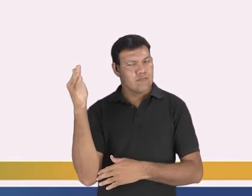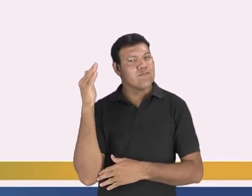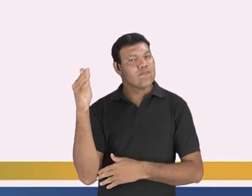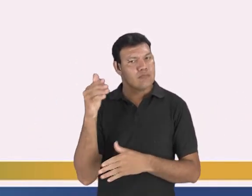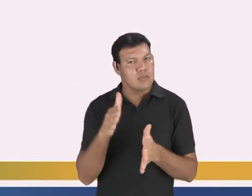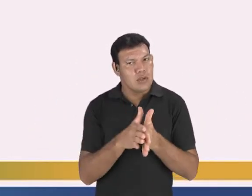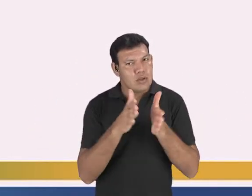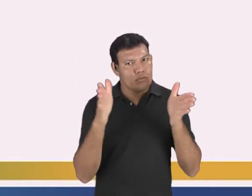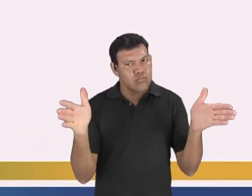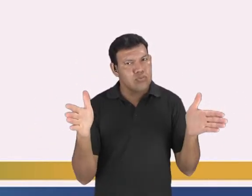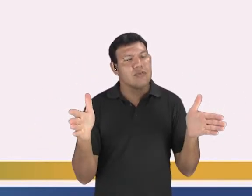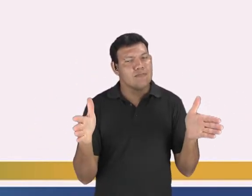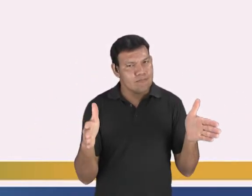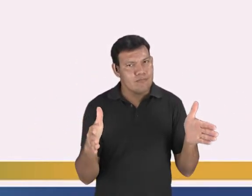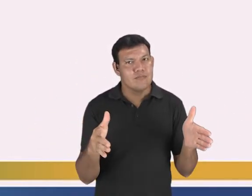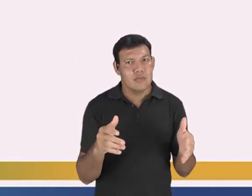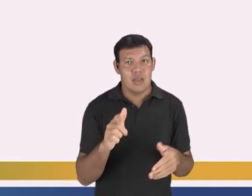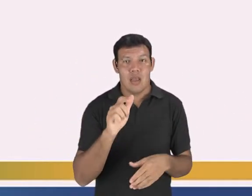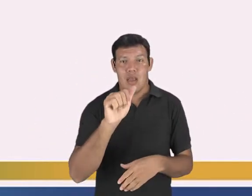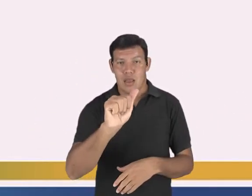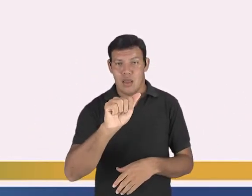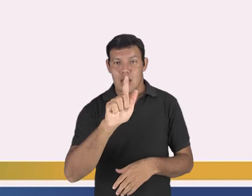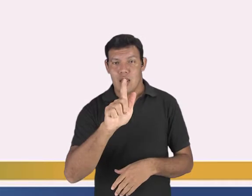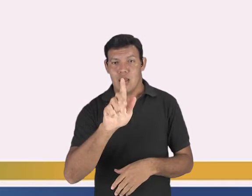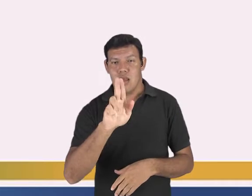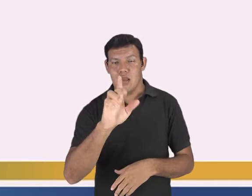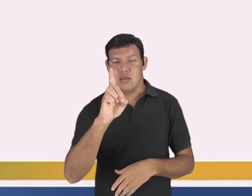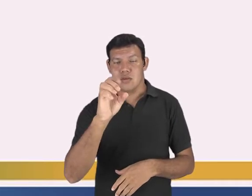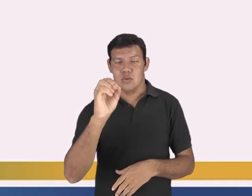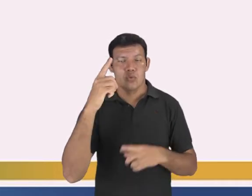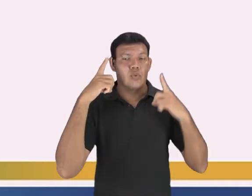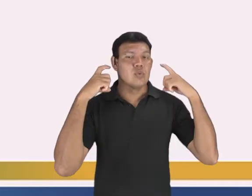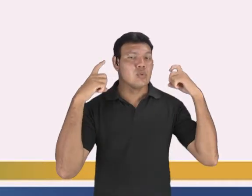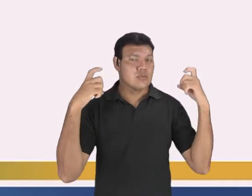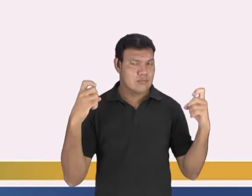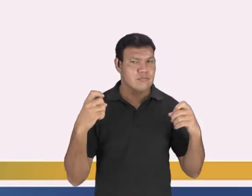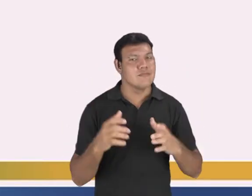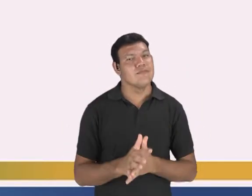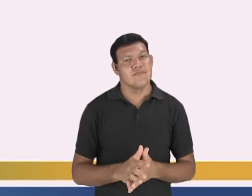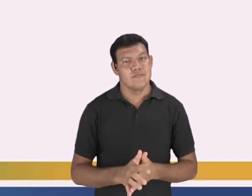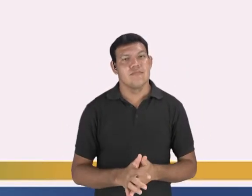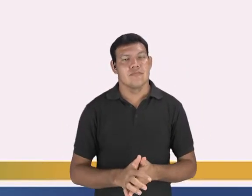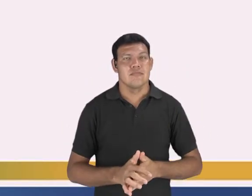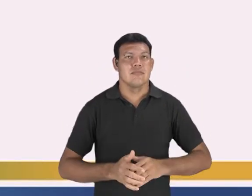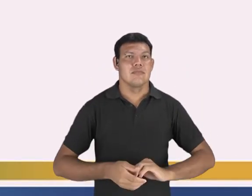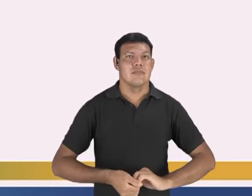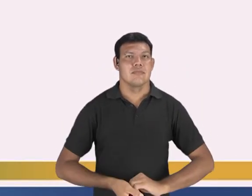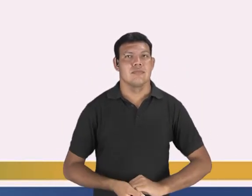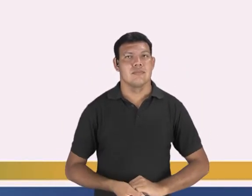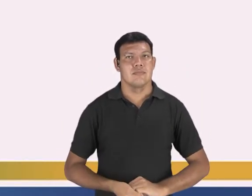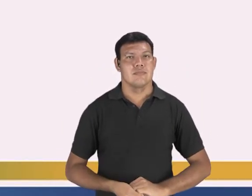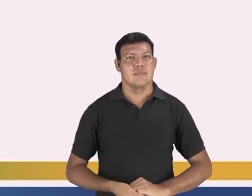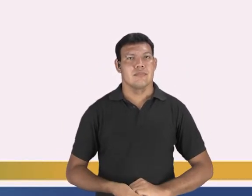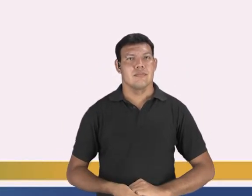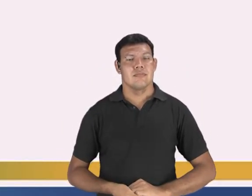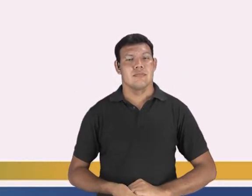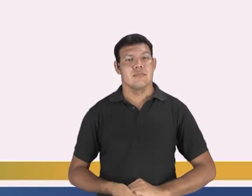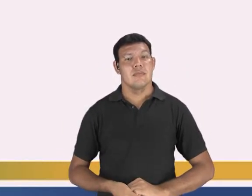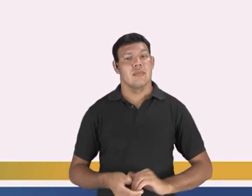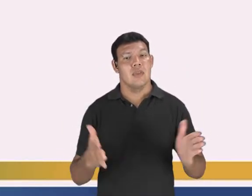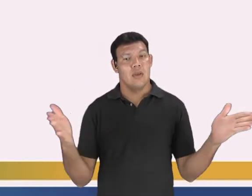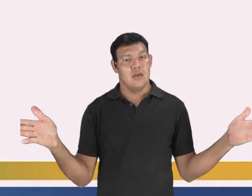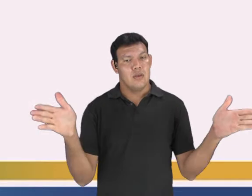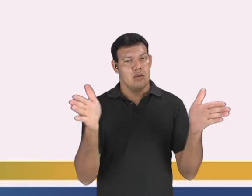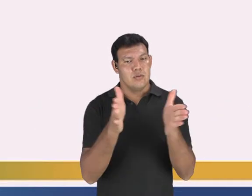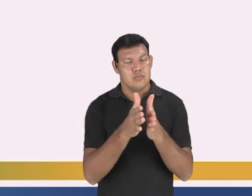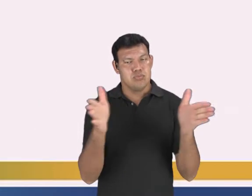o som dela é mais agudo. Então, a altura de som são os graves e os agudos. E intensidade são